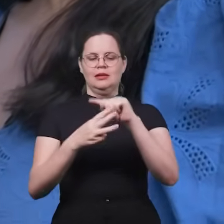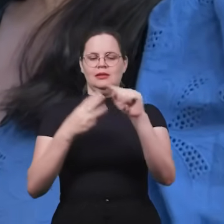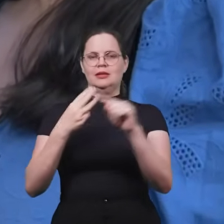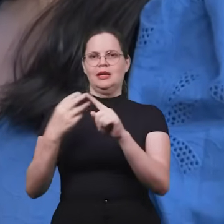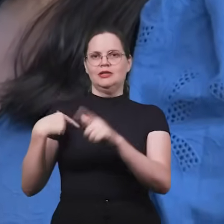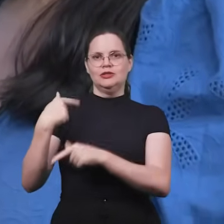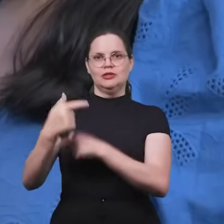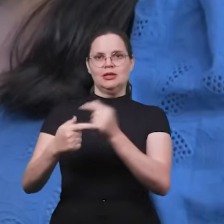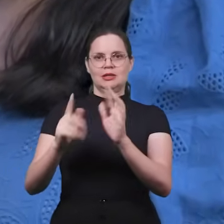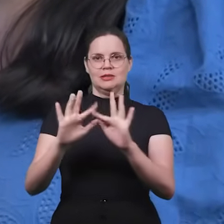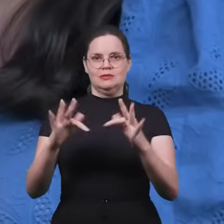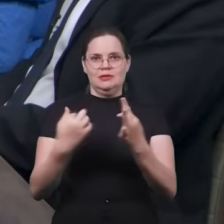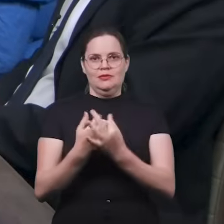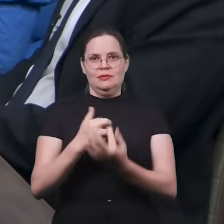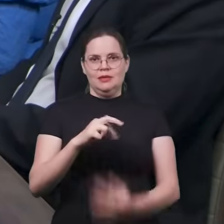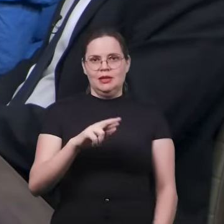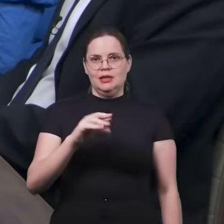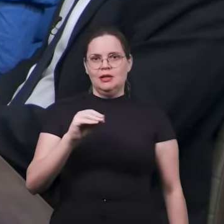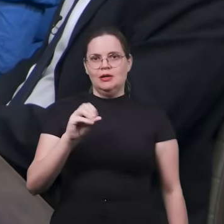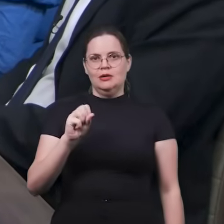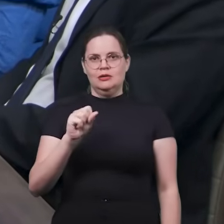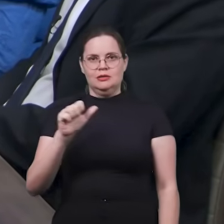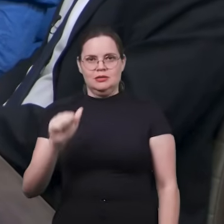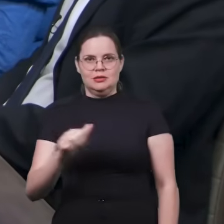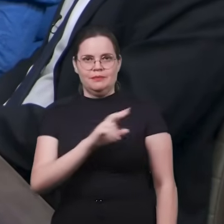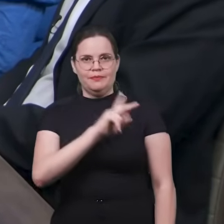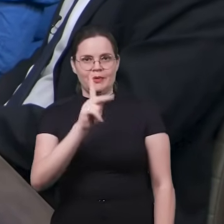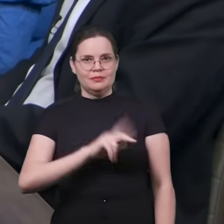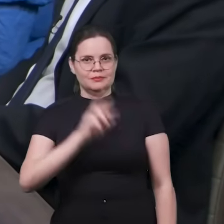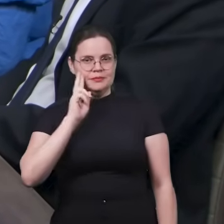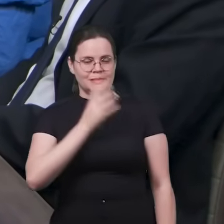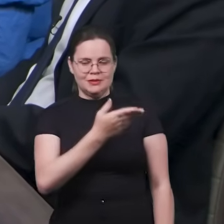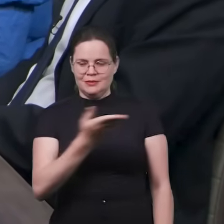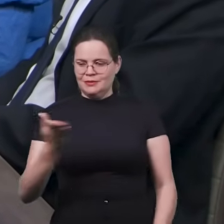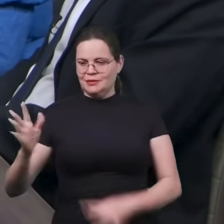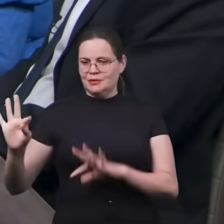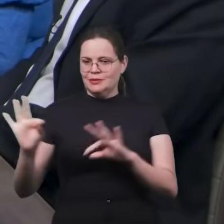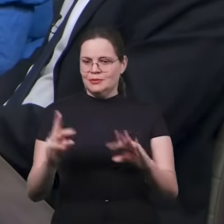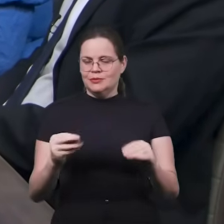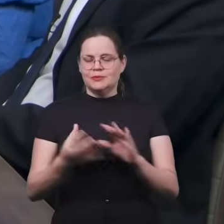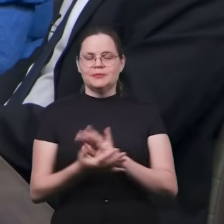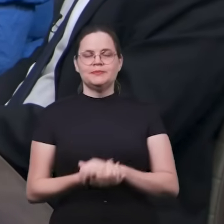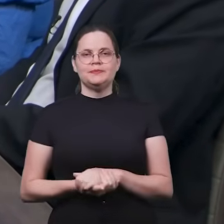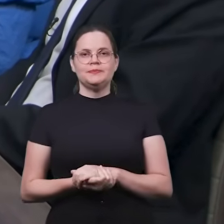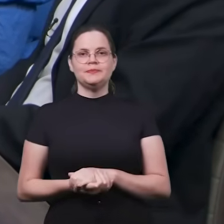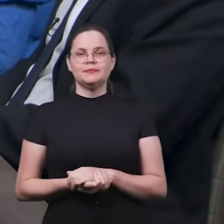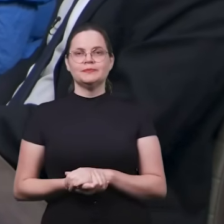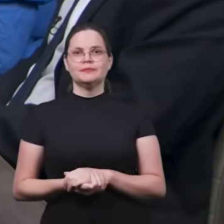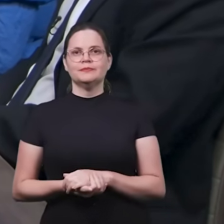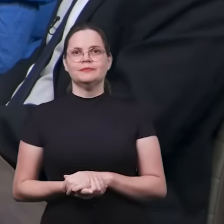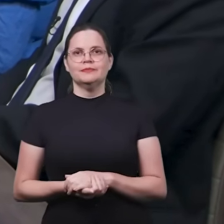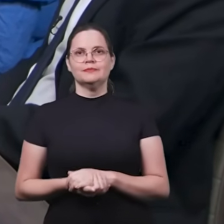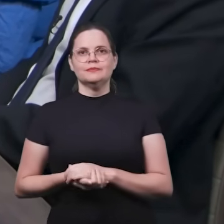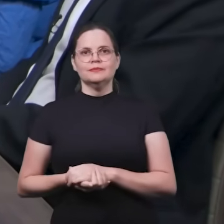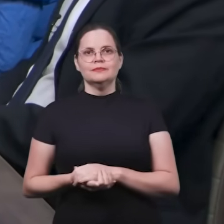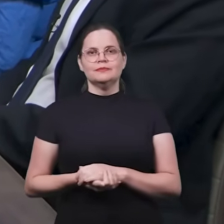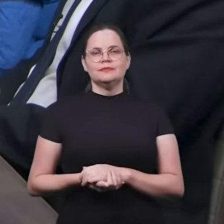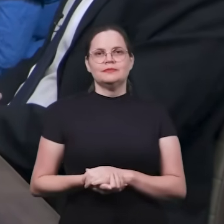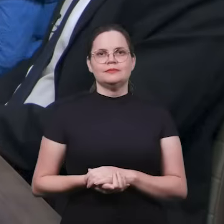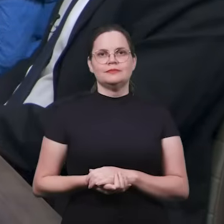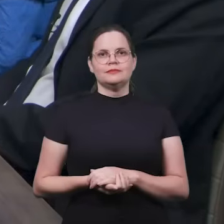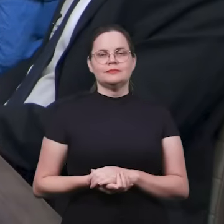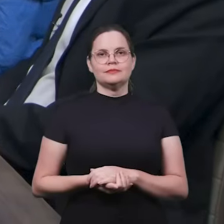família Rosa. Paz do Senhor, Késia. Senhor Fernanda. Paz do Senhor aos irmãos. Paz do Senhor a todos que nos